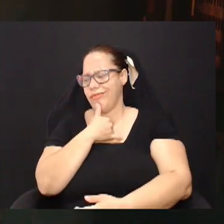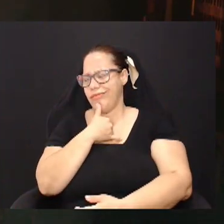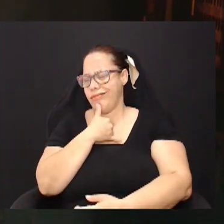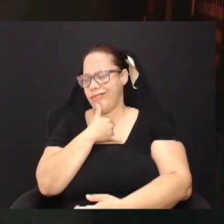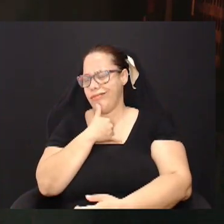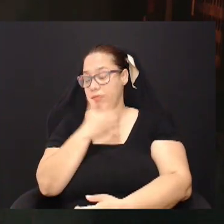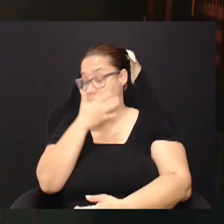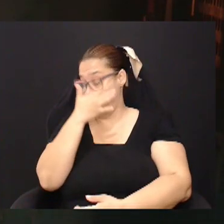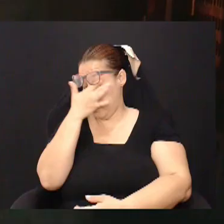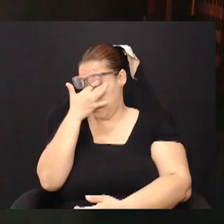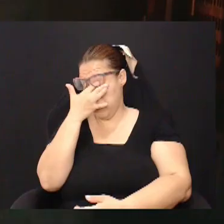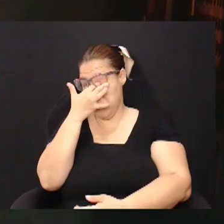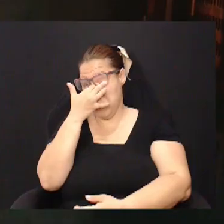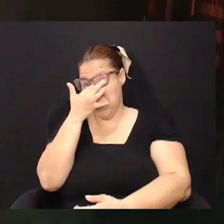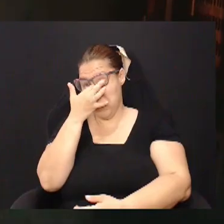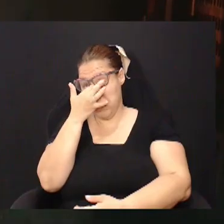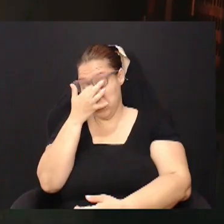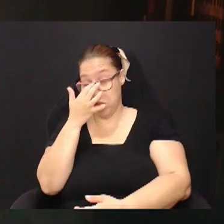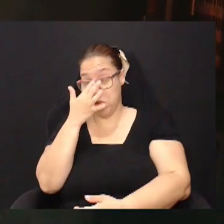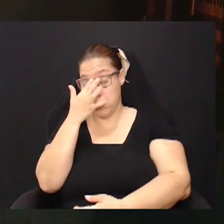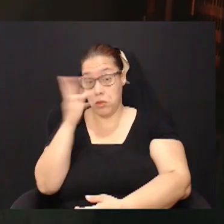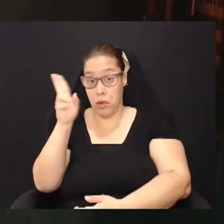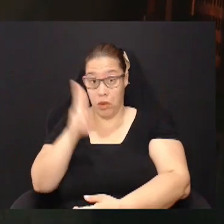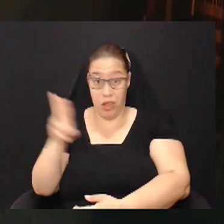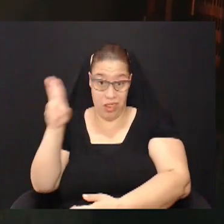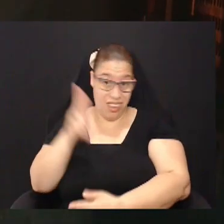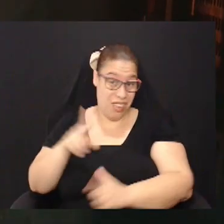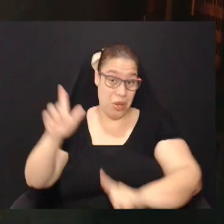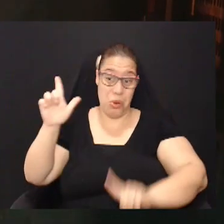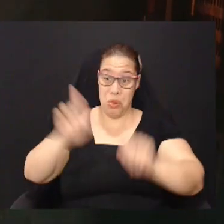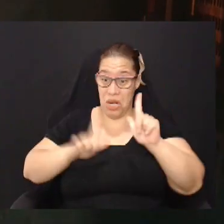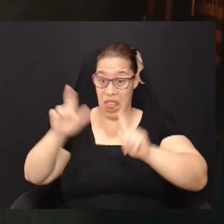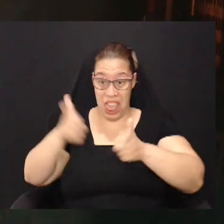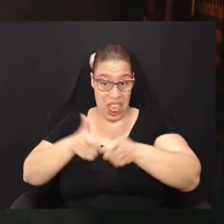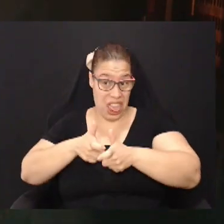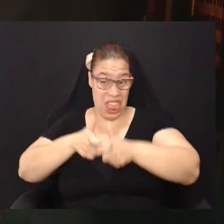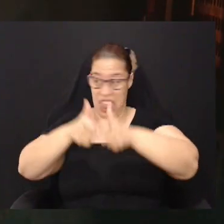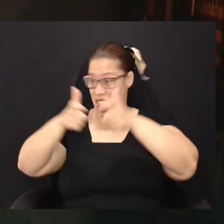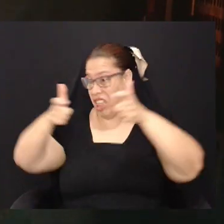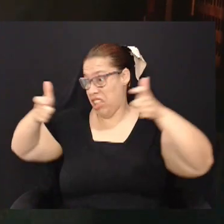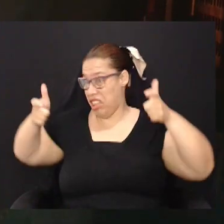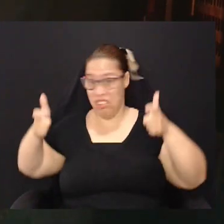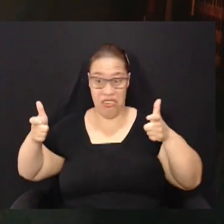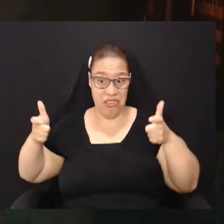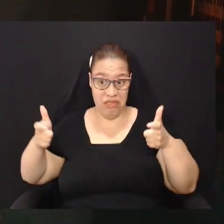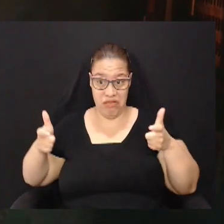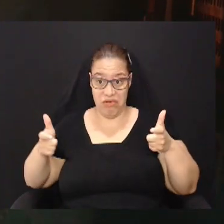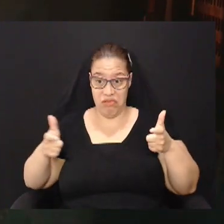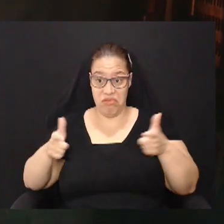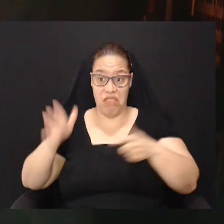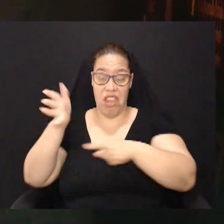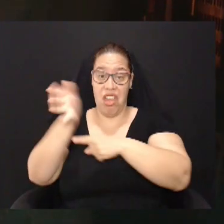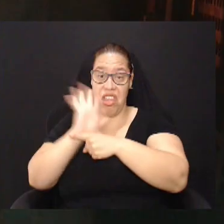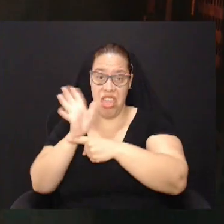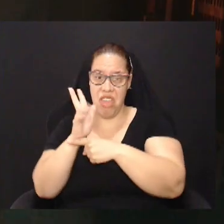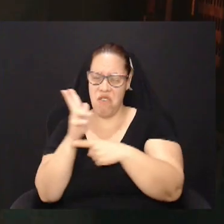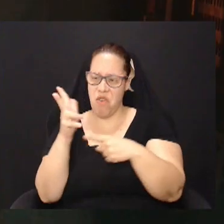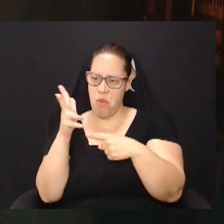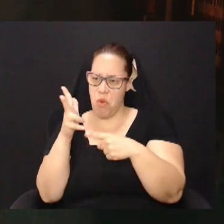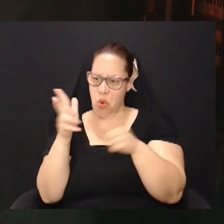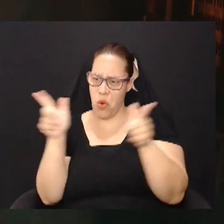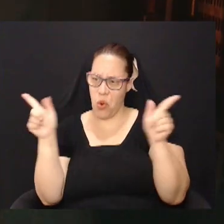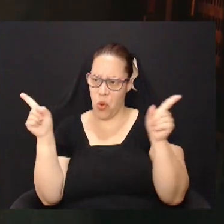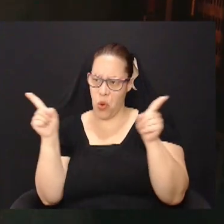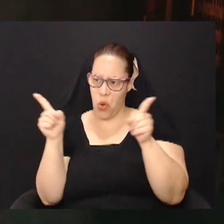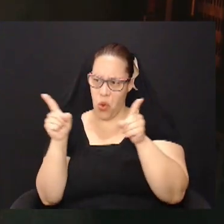questão do uso exacerbado de telas e desses filmes curtos, né? A gente está falando